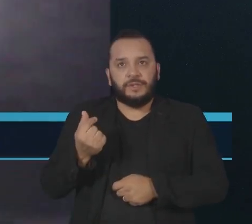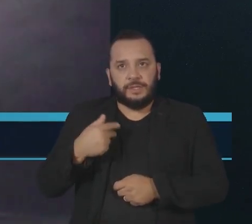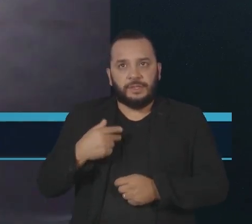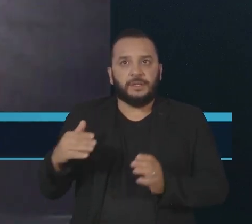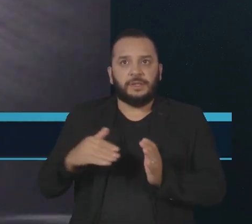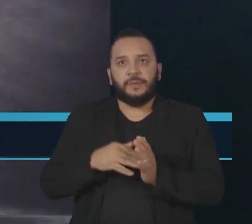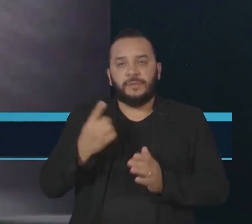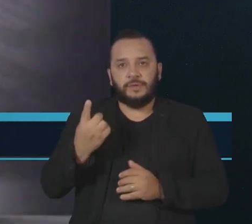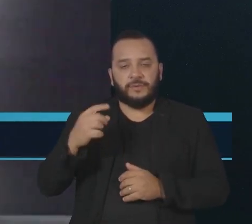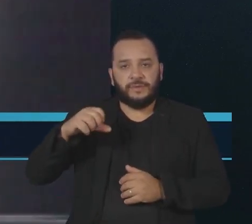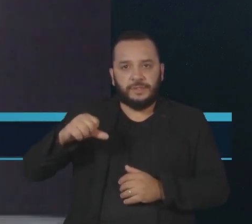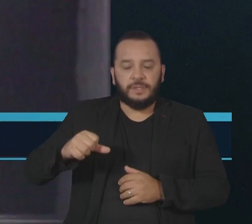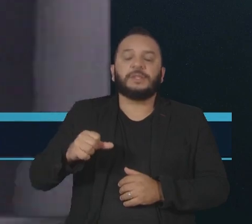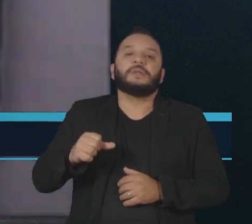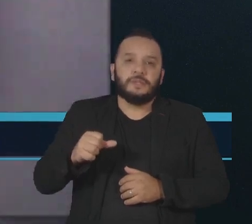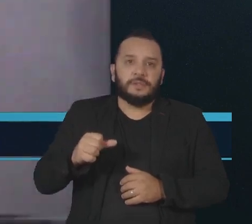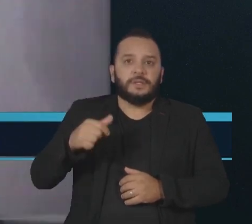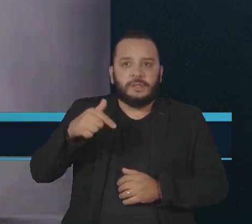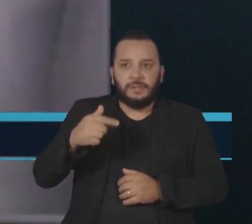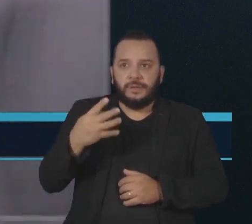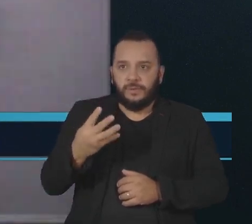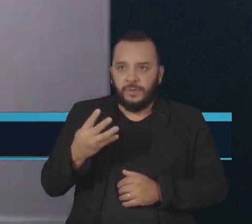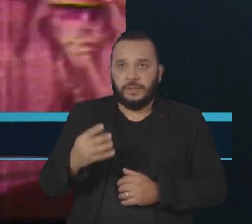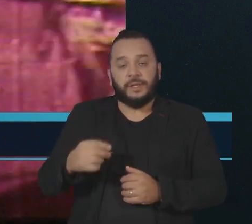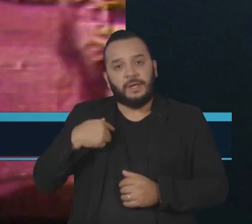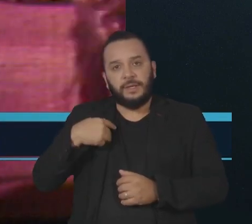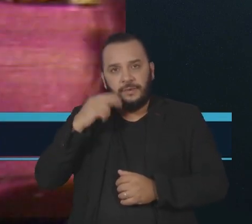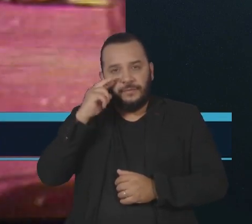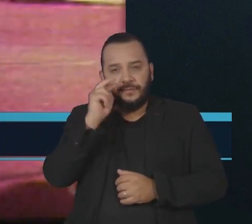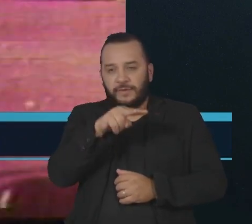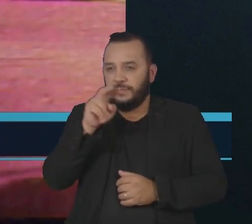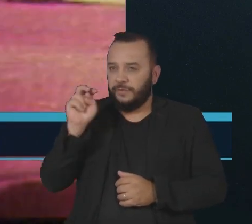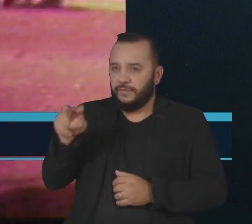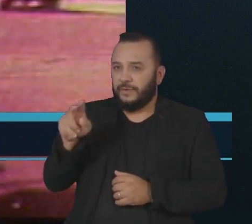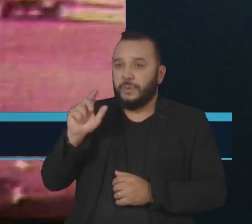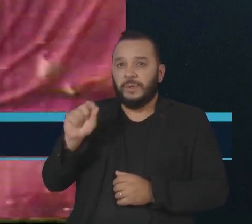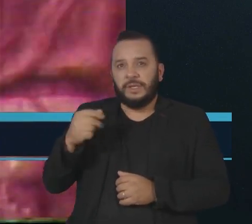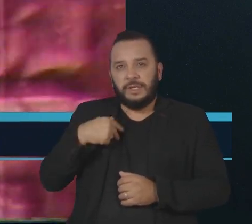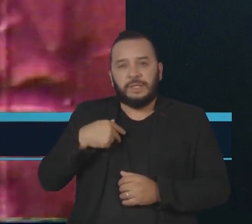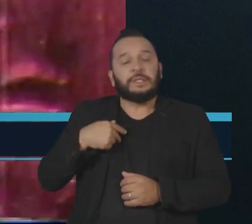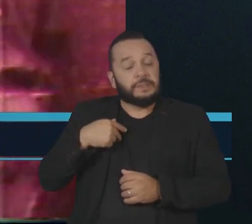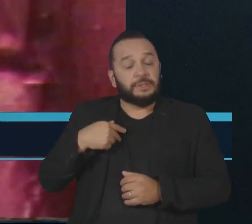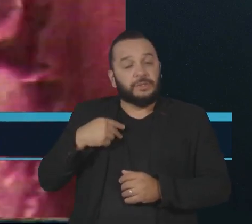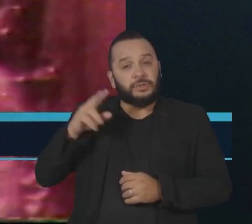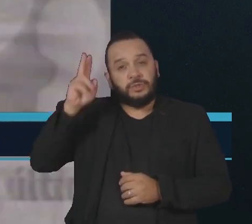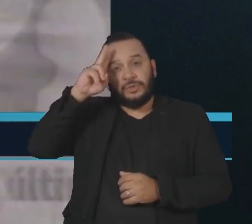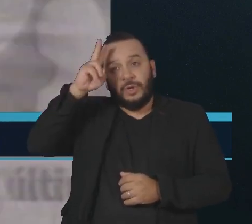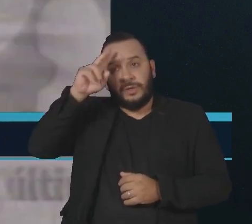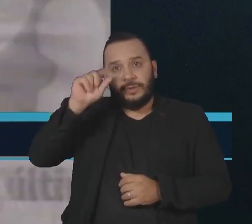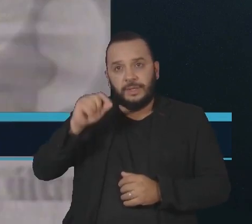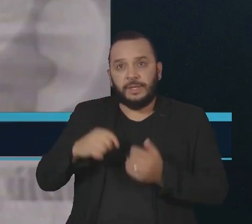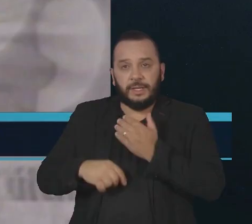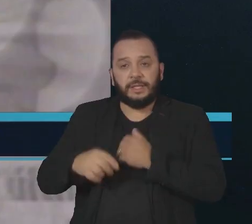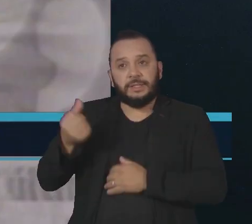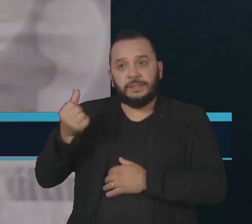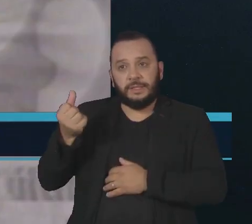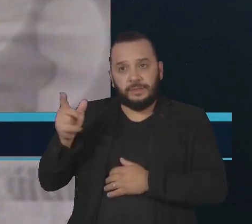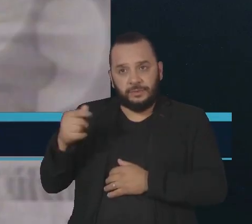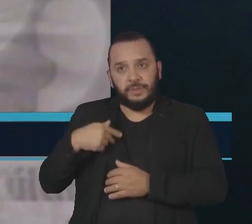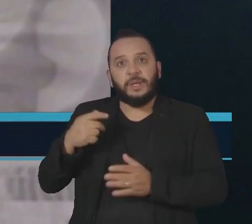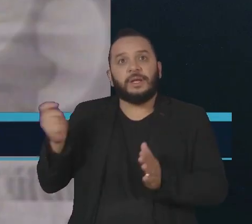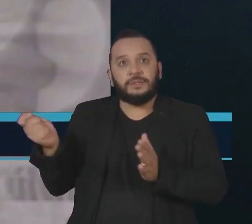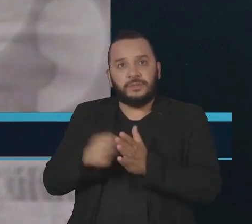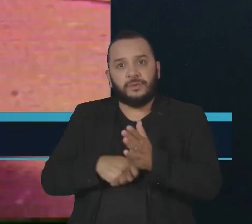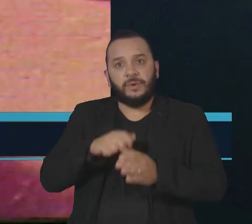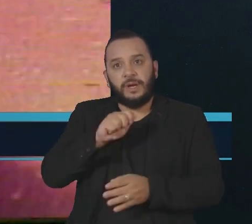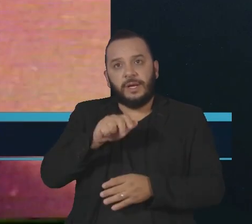74. Nesse período, protagonizou 2 episódios marcantes da nossa história. foi o sexto a assinar o ato institucional